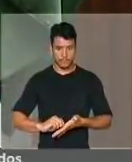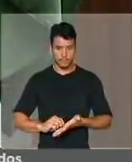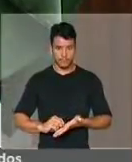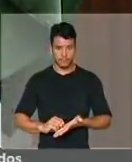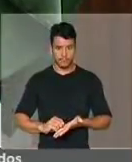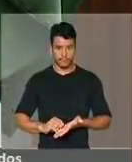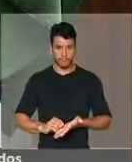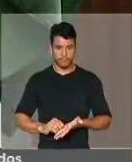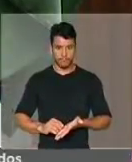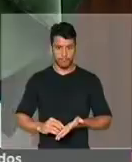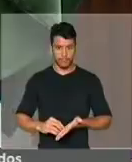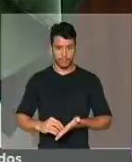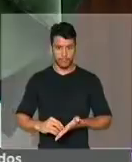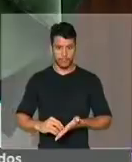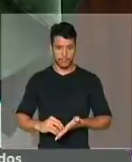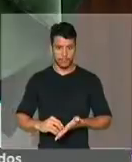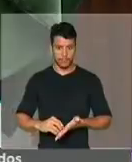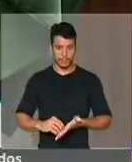Por fim, vou terminar.